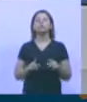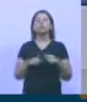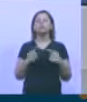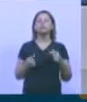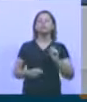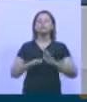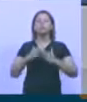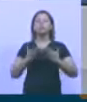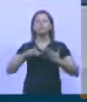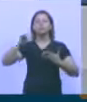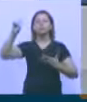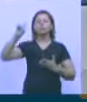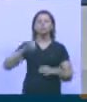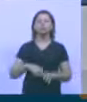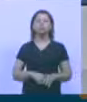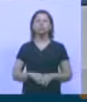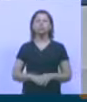que a Bíblia diz?